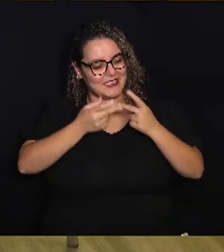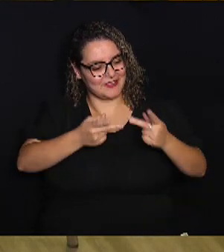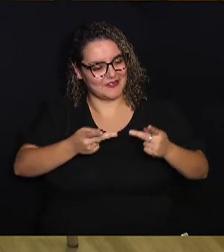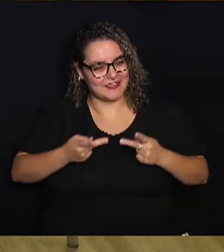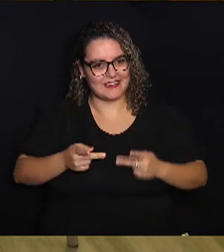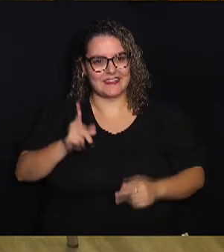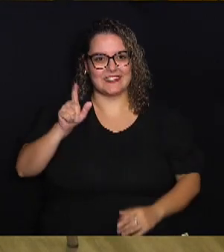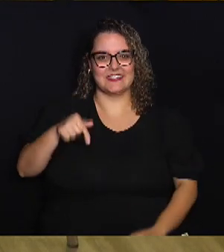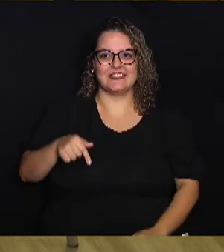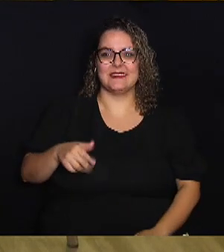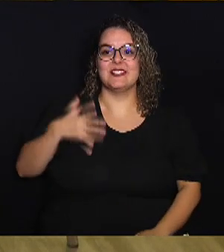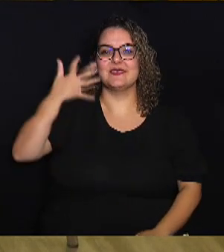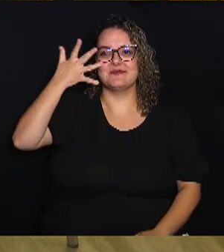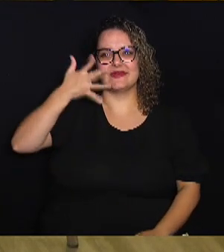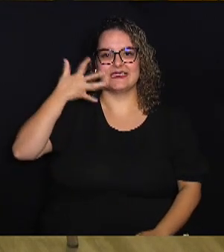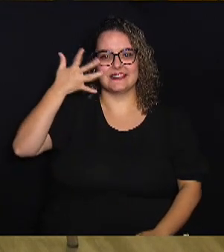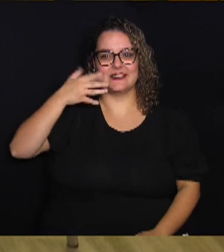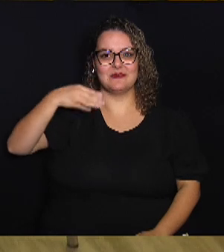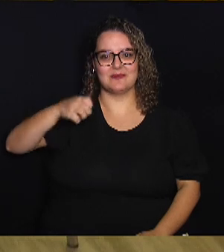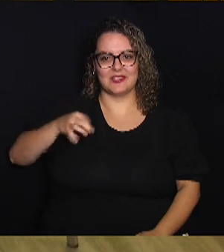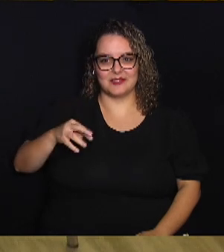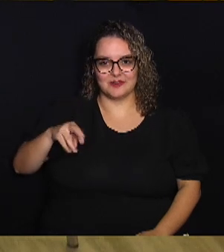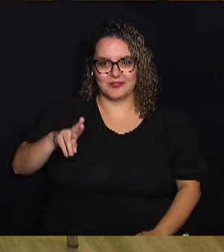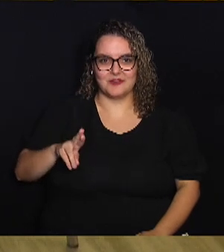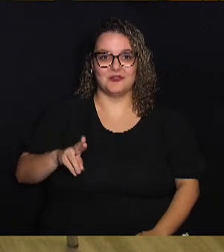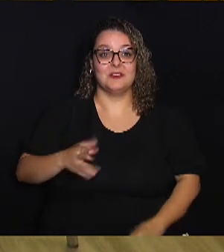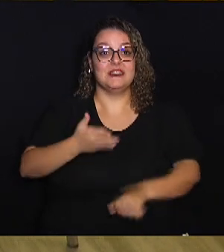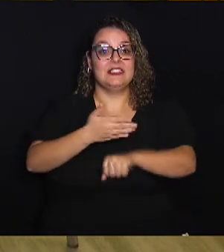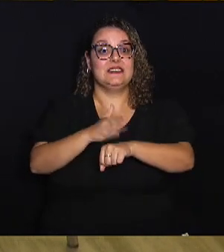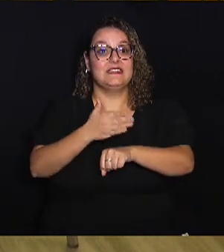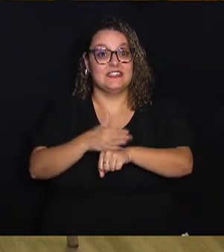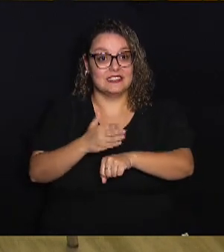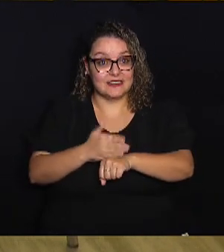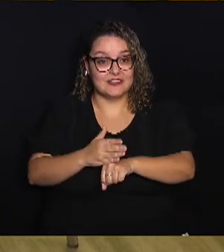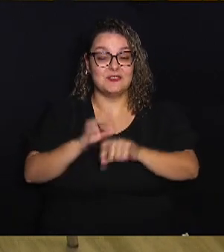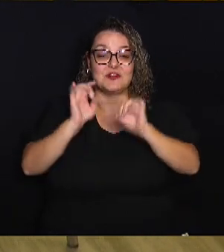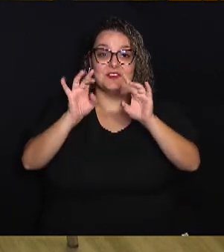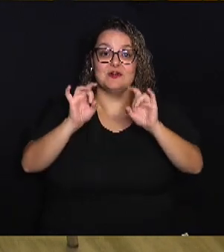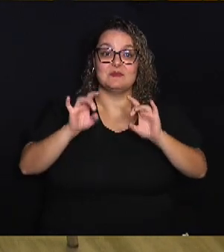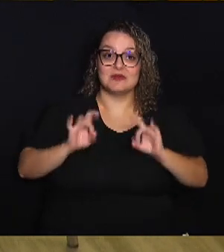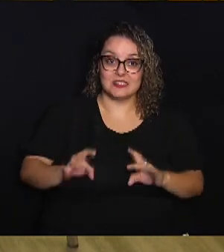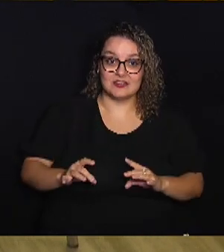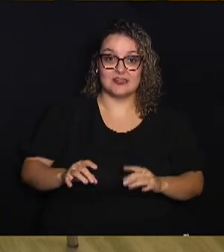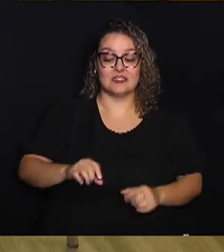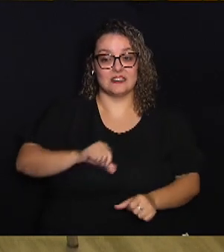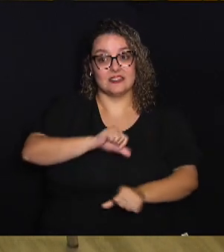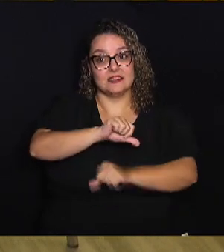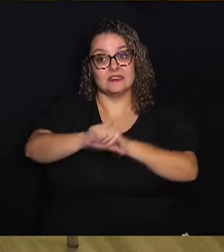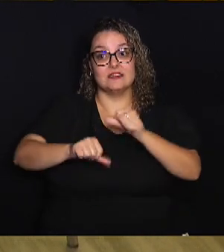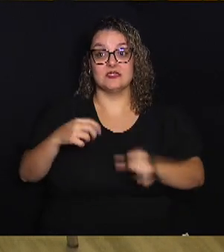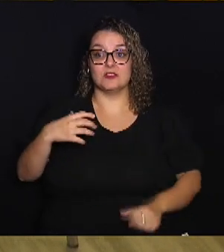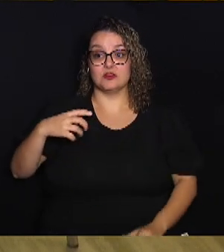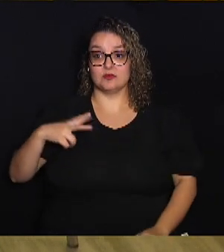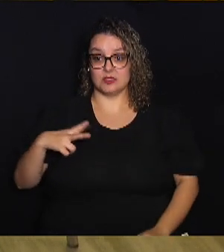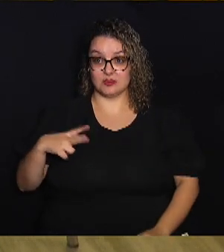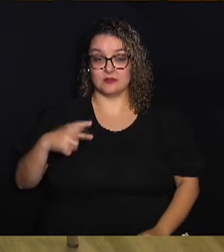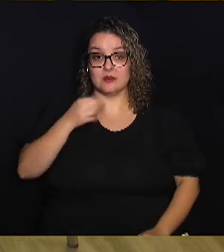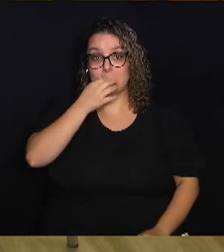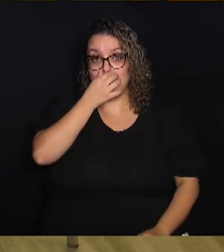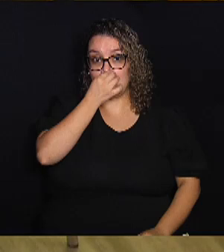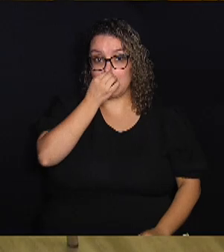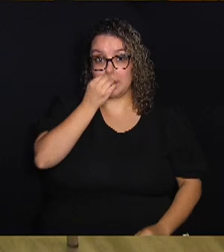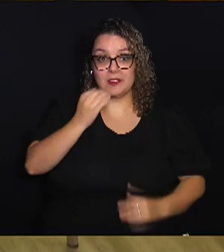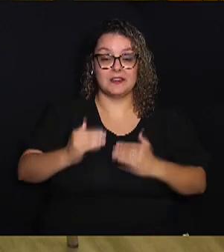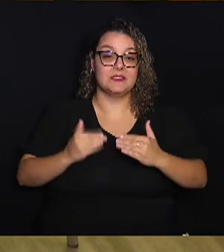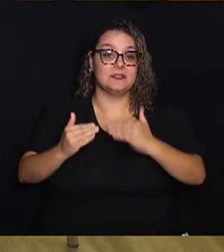ele é palestrante, mentor e treinador, especialista em transformação pessoal e desenvolvimento